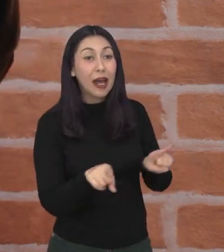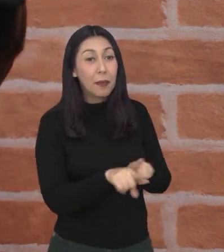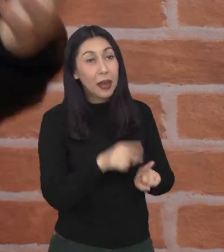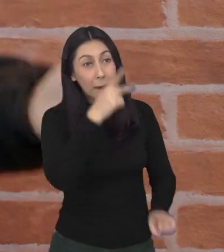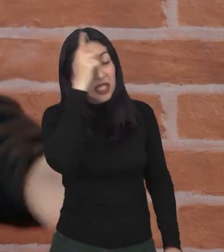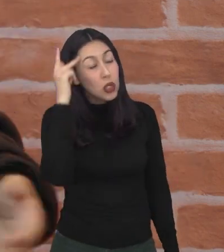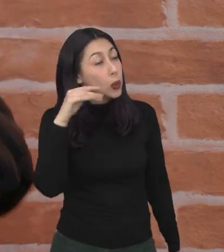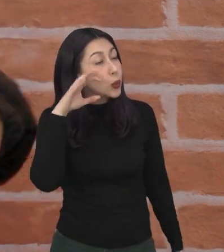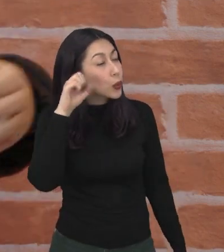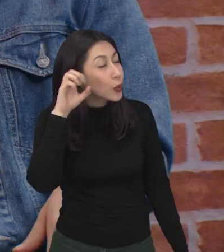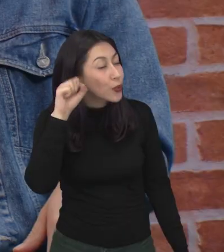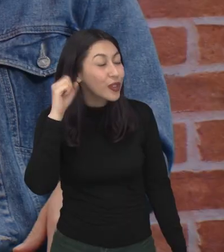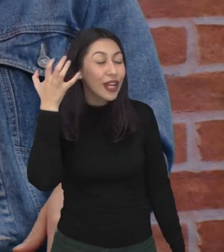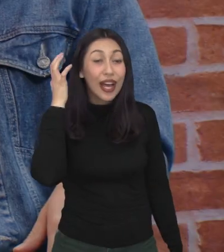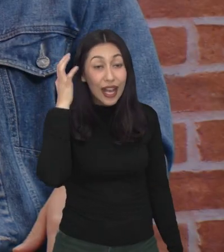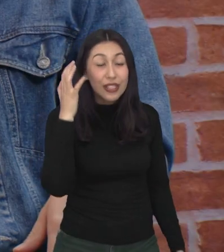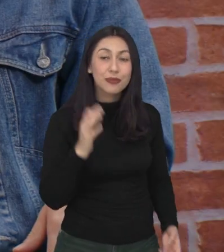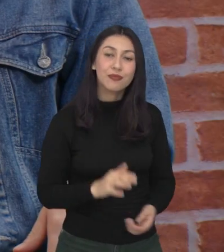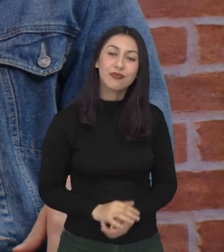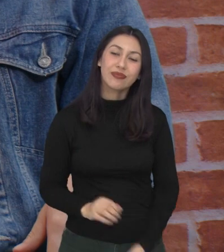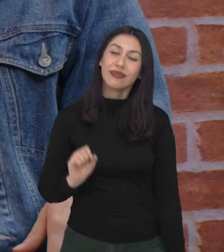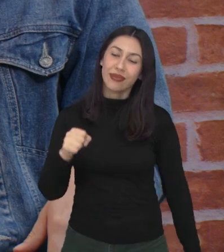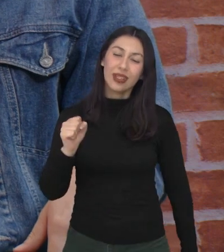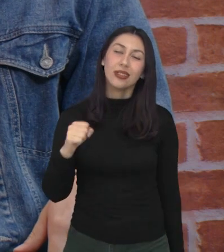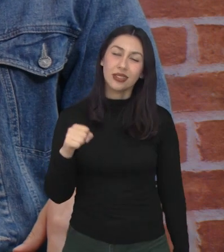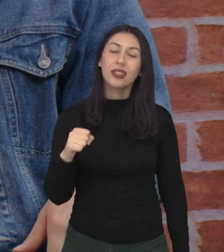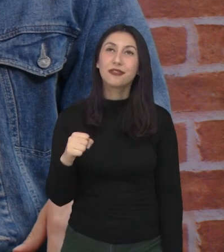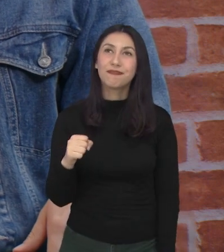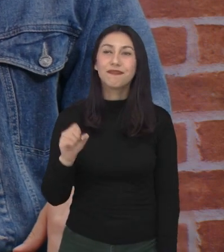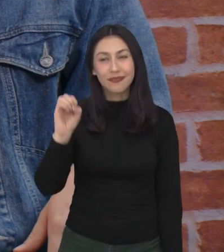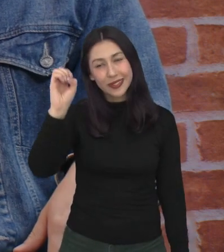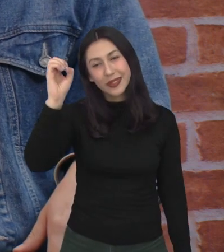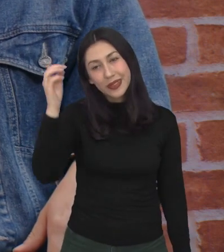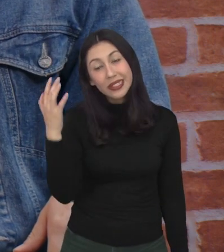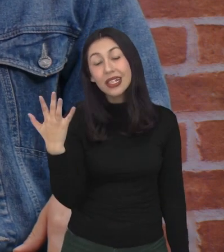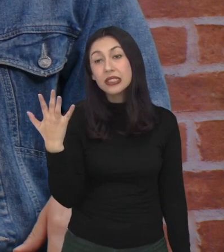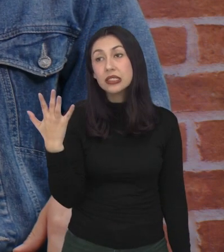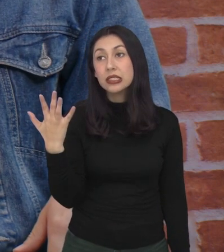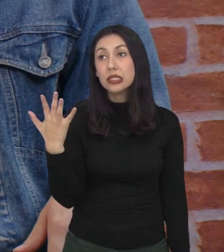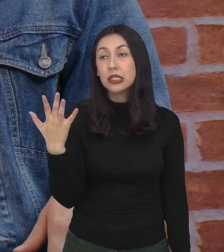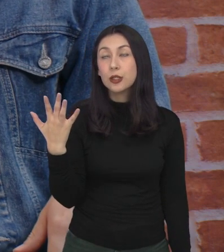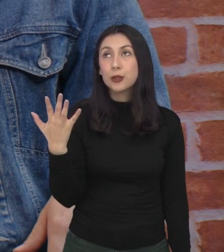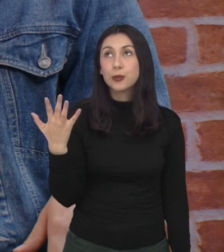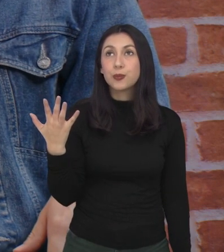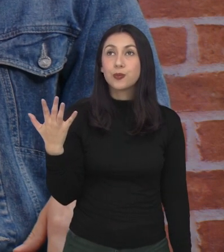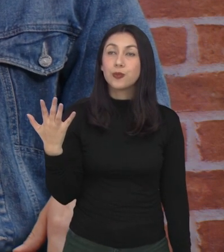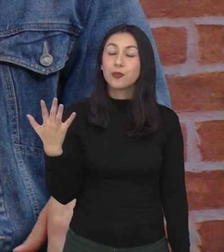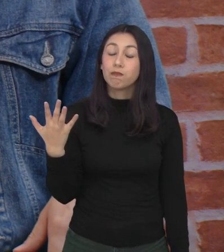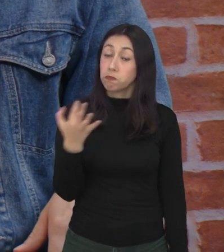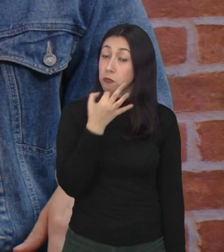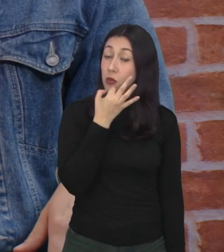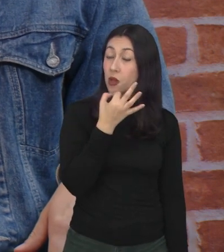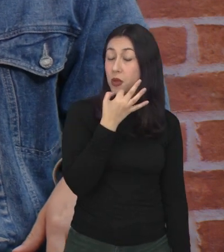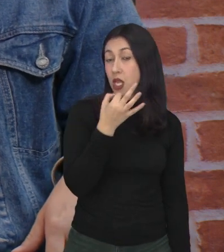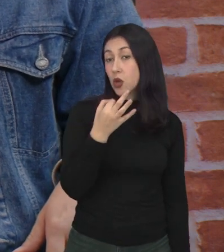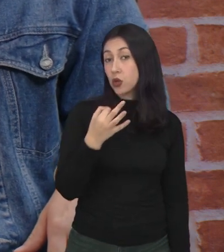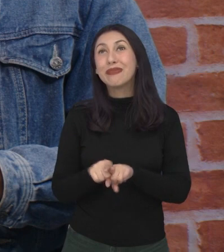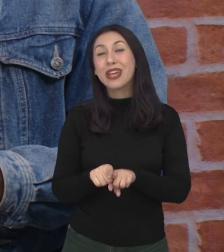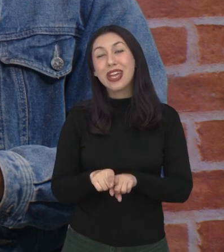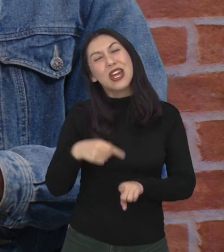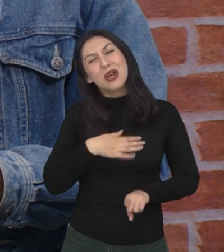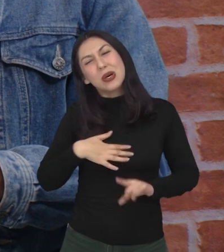sai do ensino médio e já entra direto. Eu já entrei um pouco mais tarde, com 26 anos na faculdade de jornalismo, porque eu me formei primeiro em teatro, né?